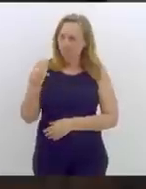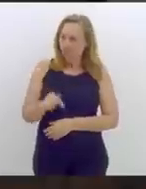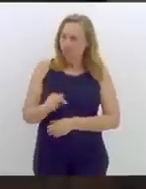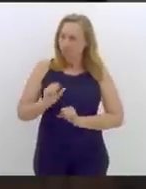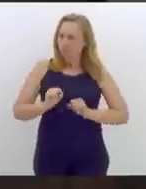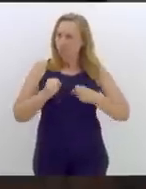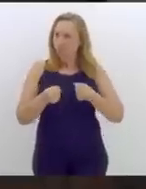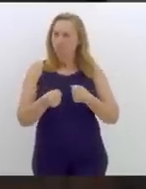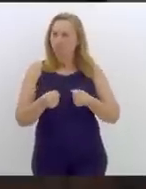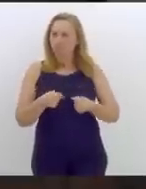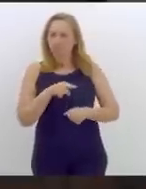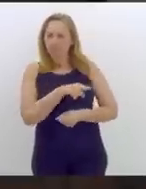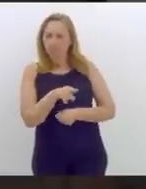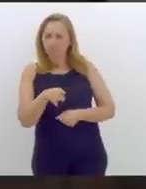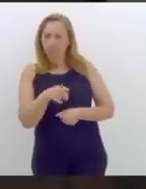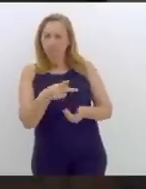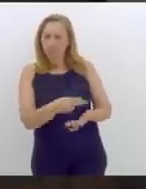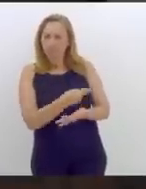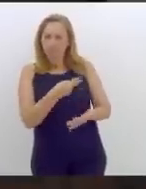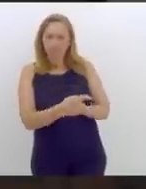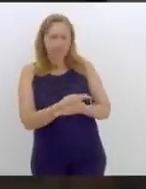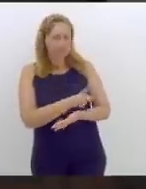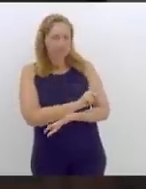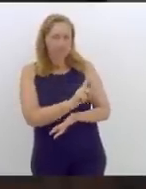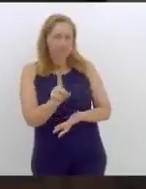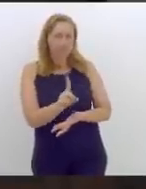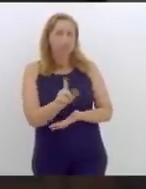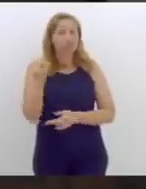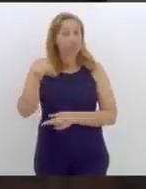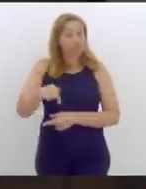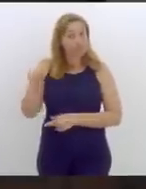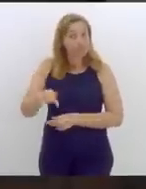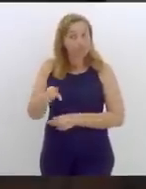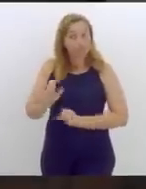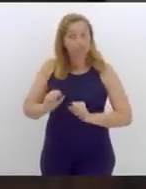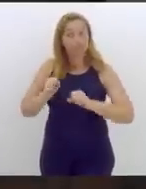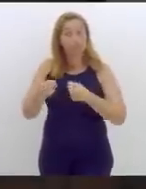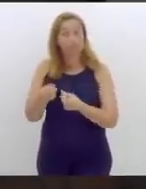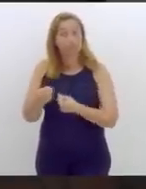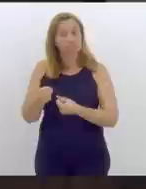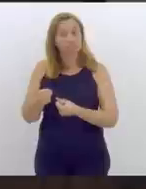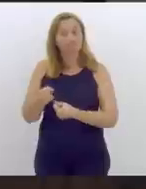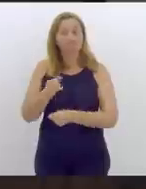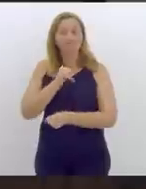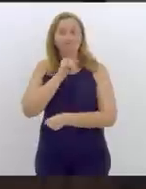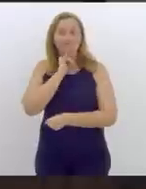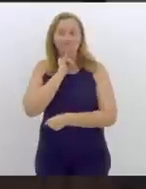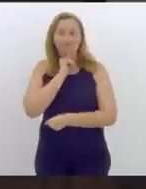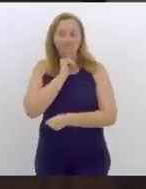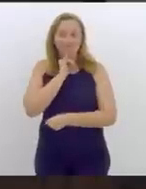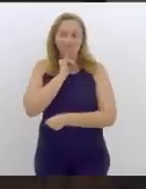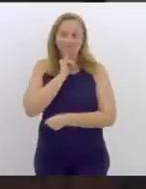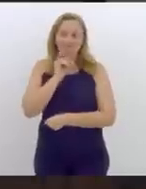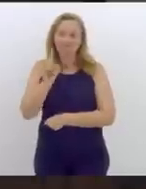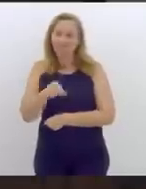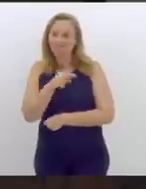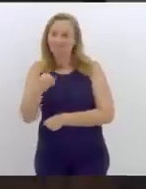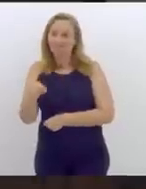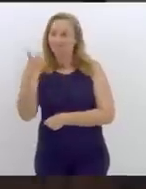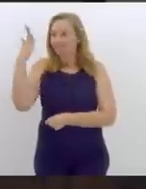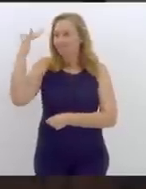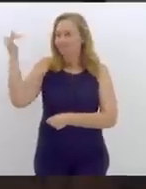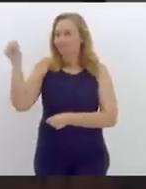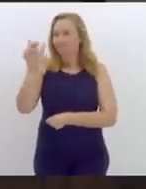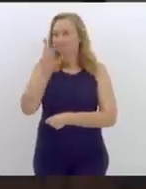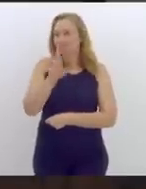aqueles que andaram errados mas nós estamos aqui para defender aqueles que infelizmente foram excluídos pelo famoso